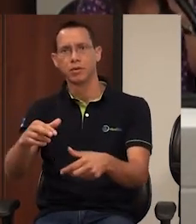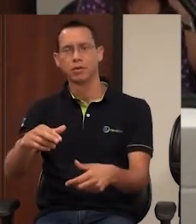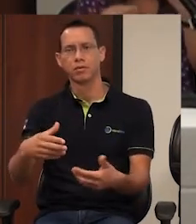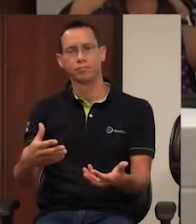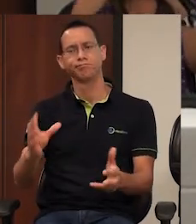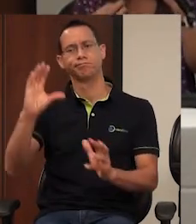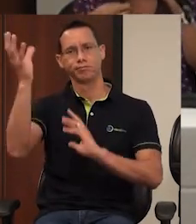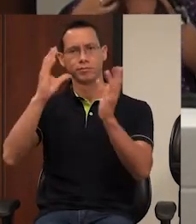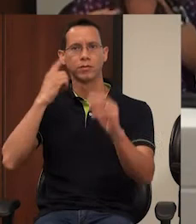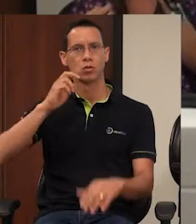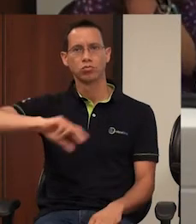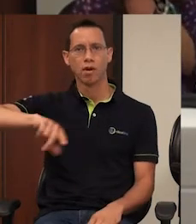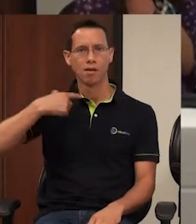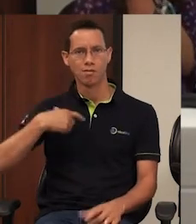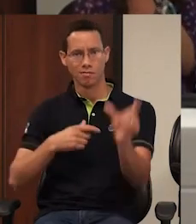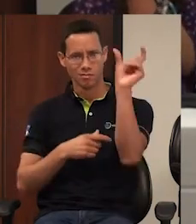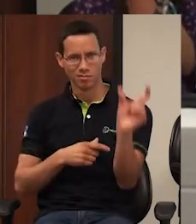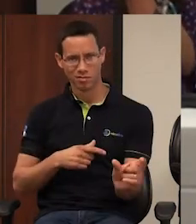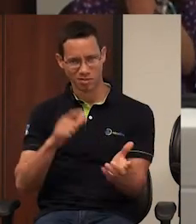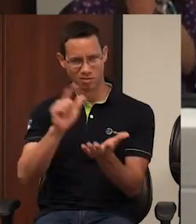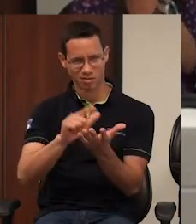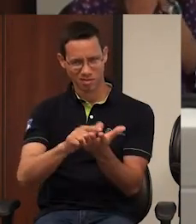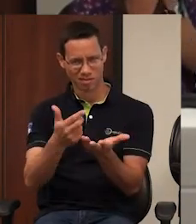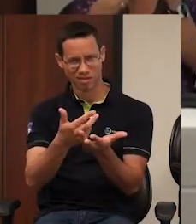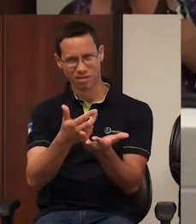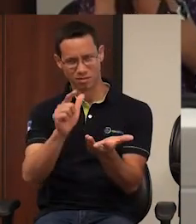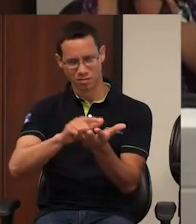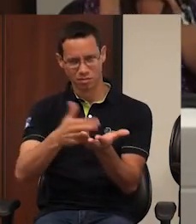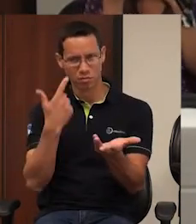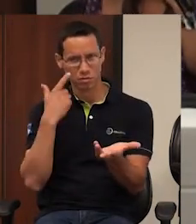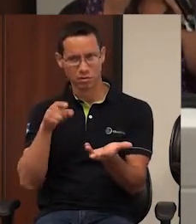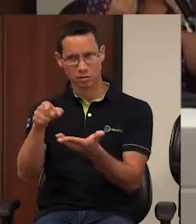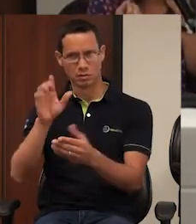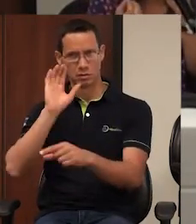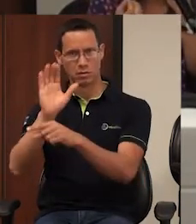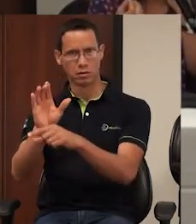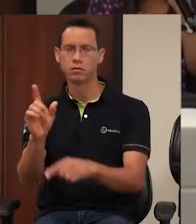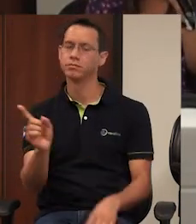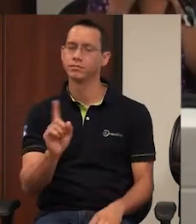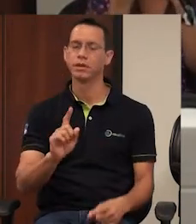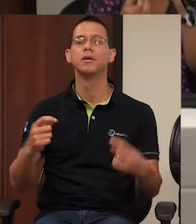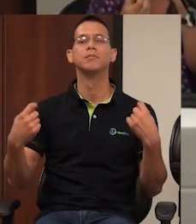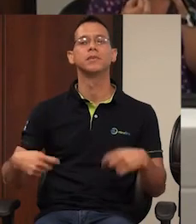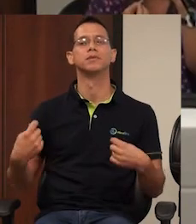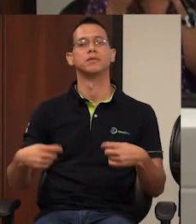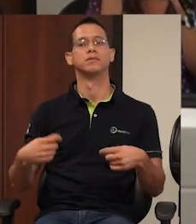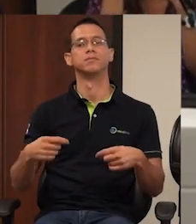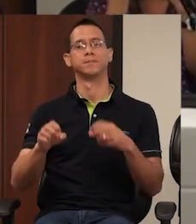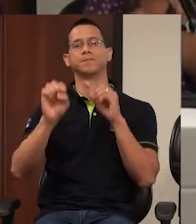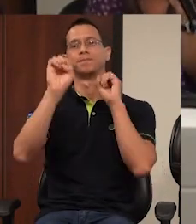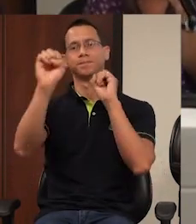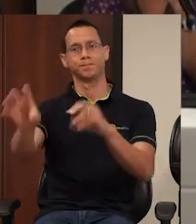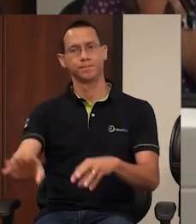papel nenhum que vai impedir isso. Eles precisam ser ensinados, é